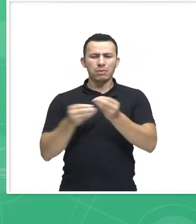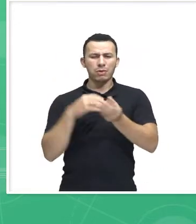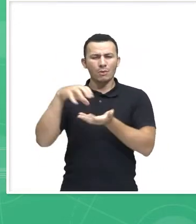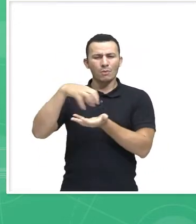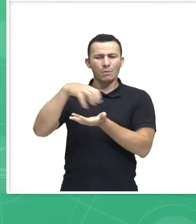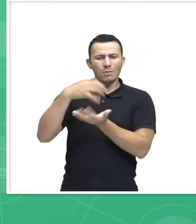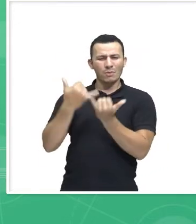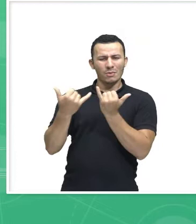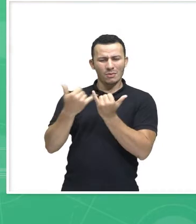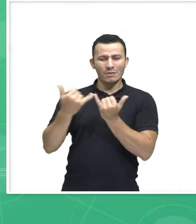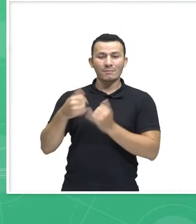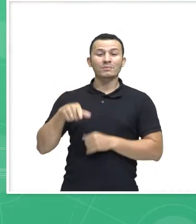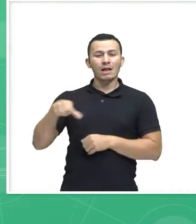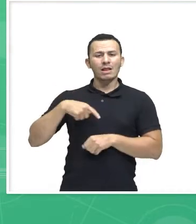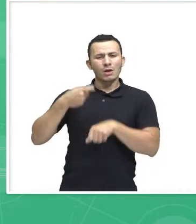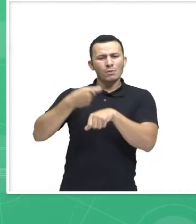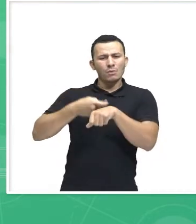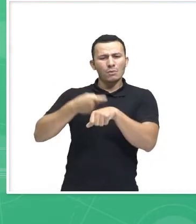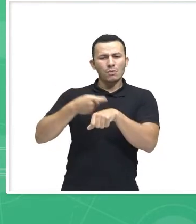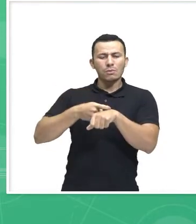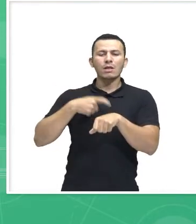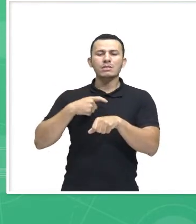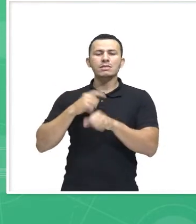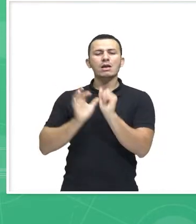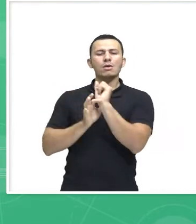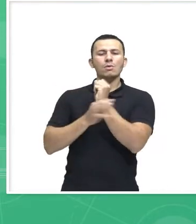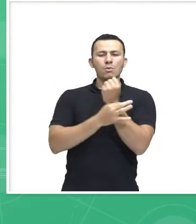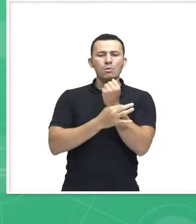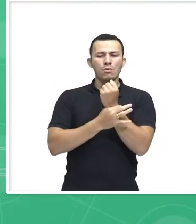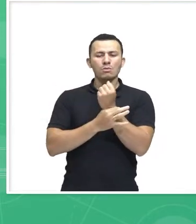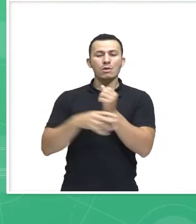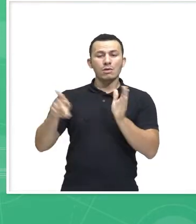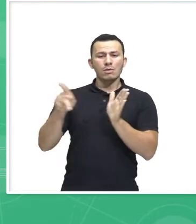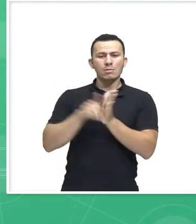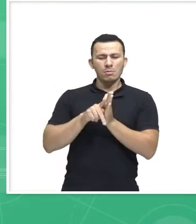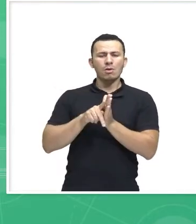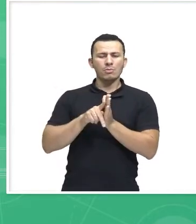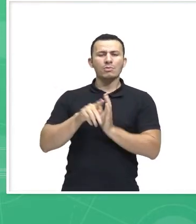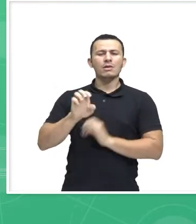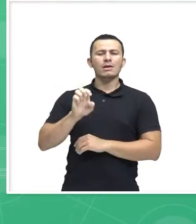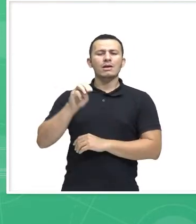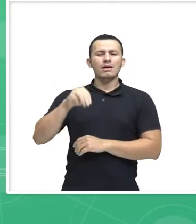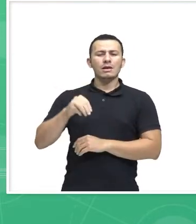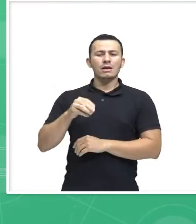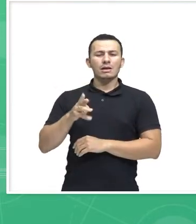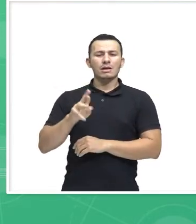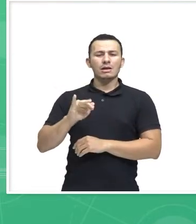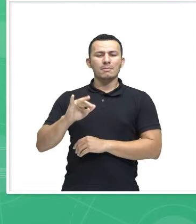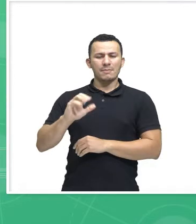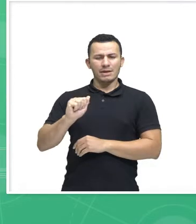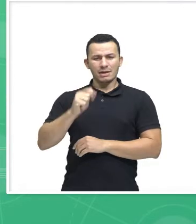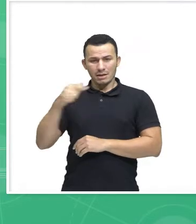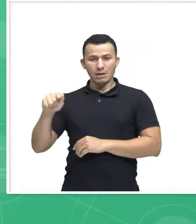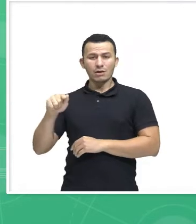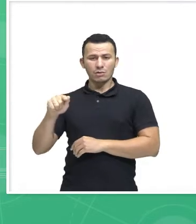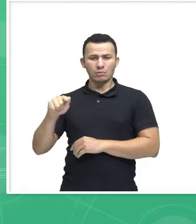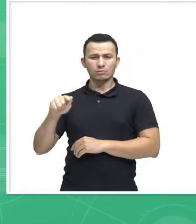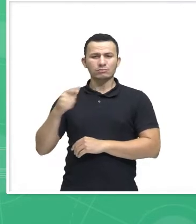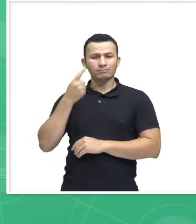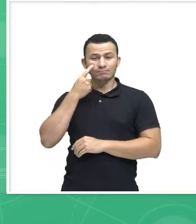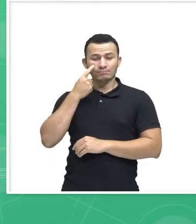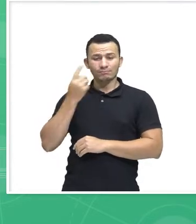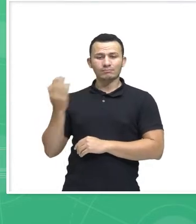por ser rígida a mapa corda sustenta o corpo do embrião a gente encontra lá sustentando o co